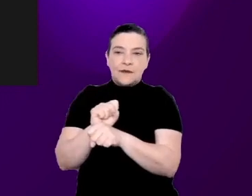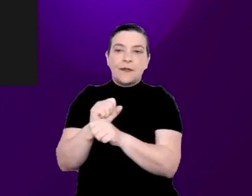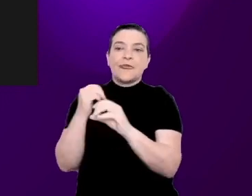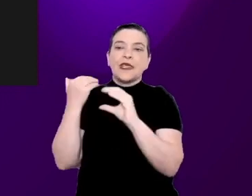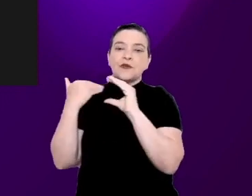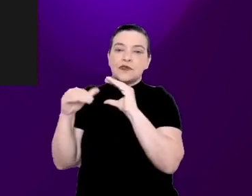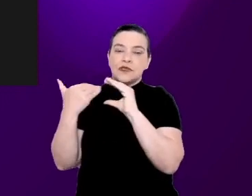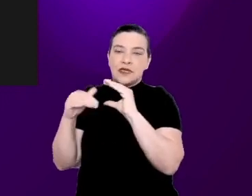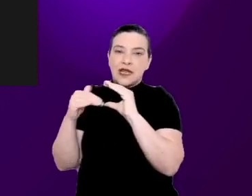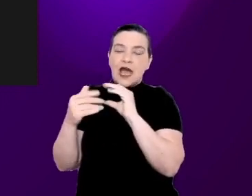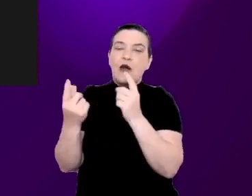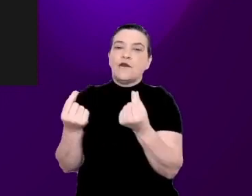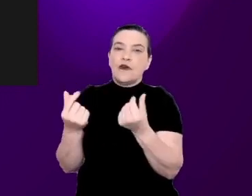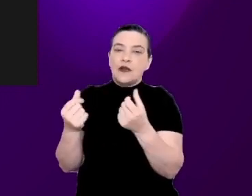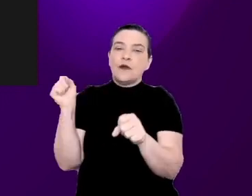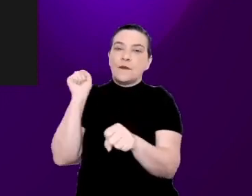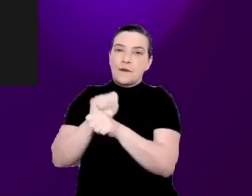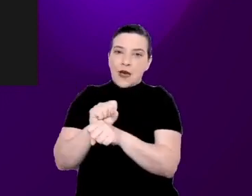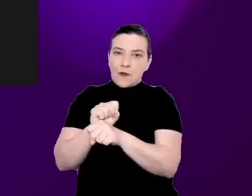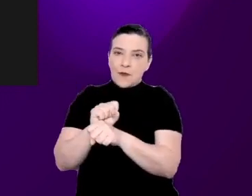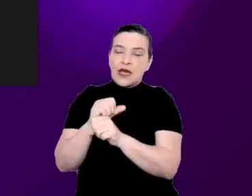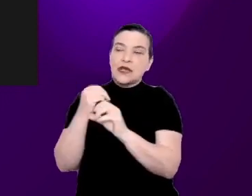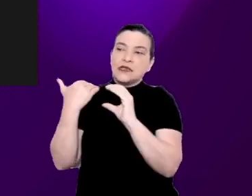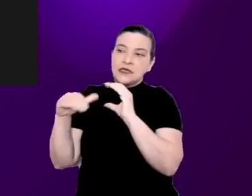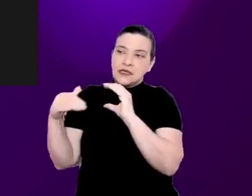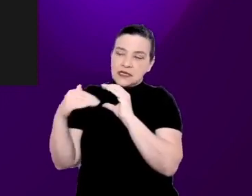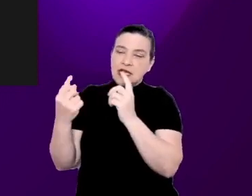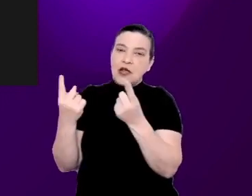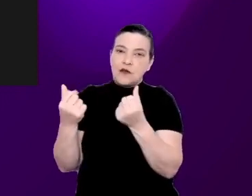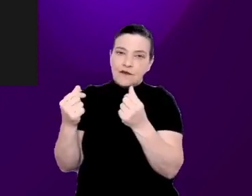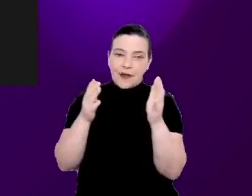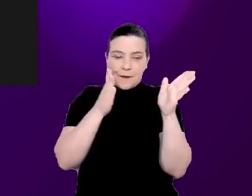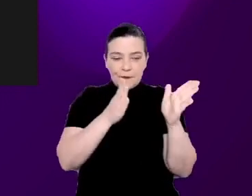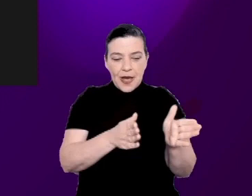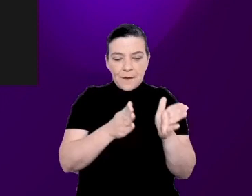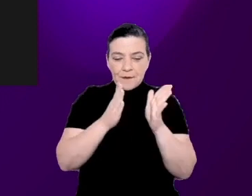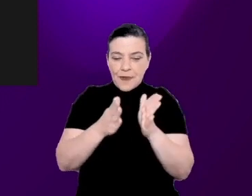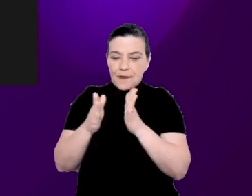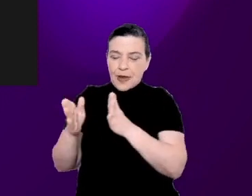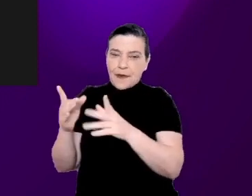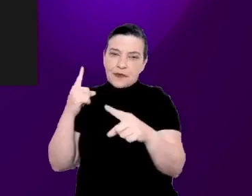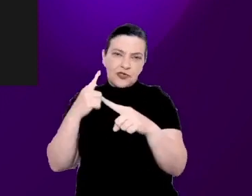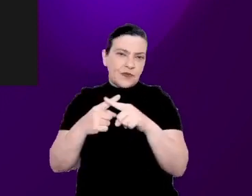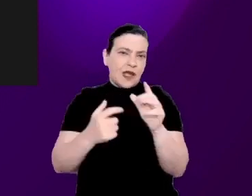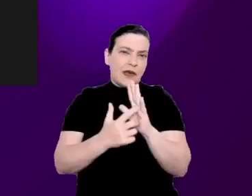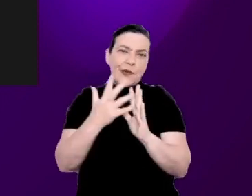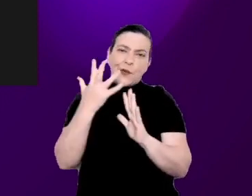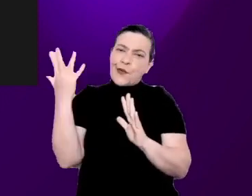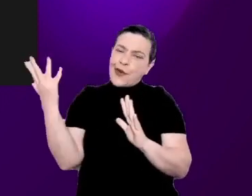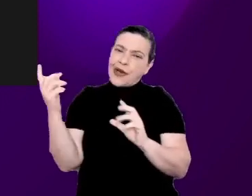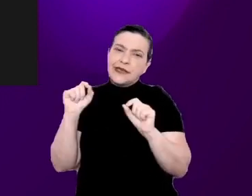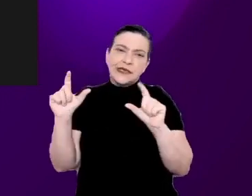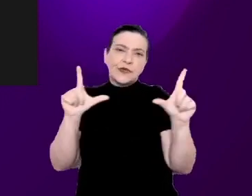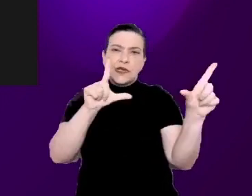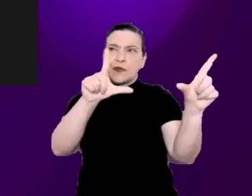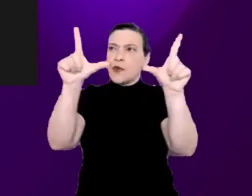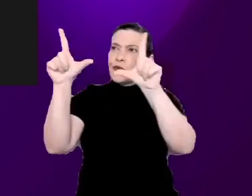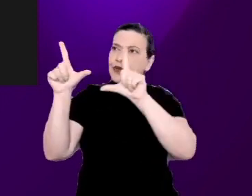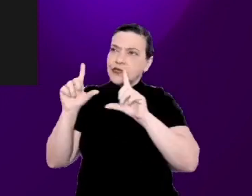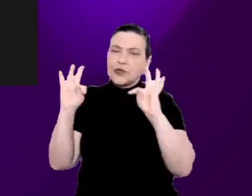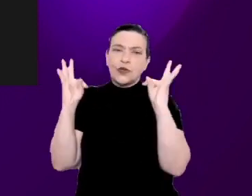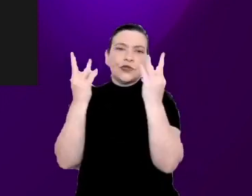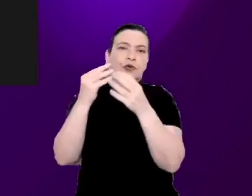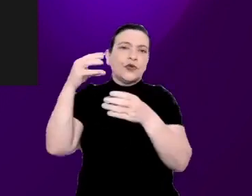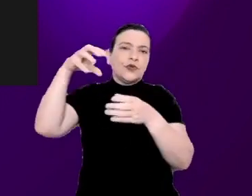mandando e o valor. Pausa, o sinal vital que ele está mandando e o valor. Isso multiplicado por tantos quantos forem os monitores que a gente tem ligado naquela